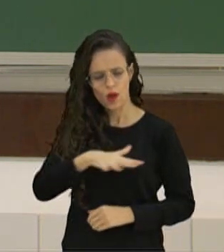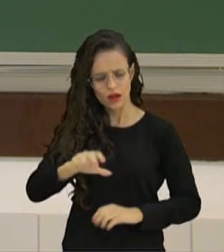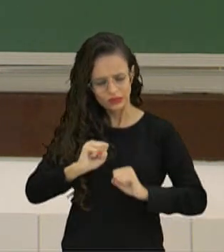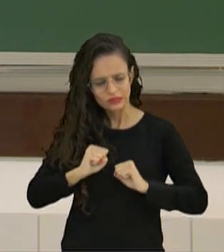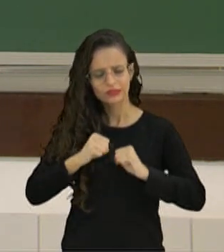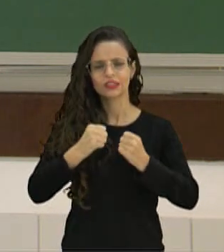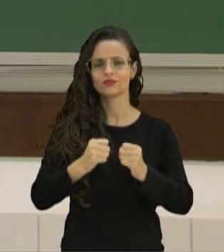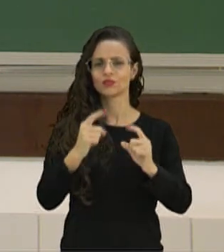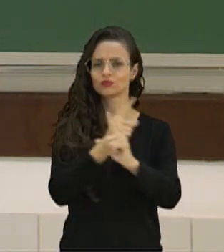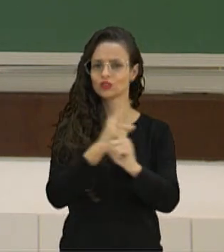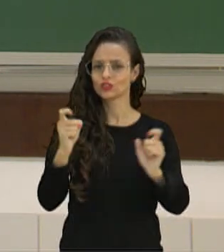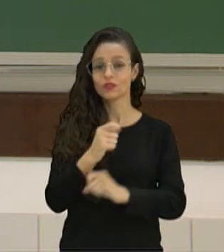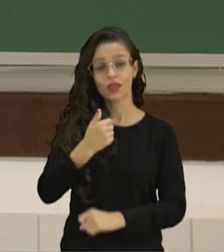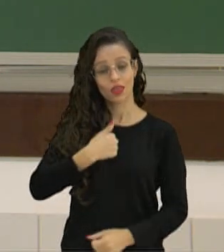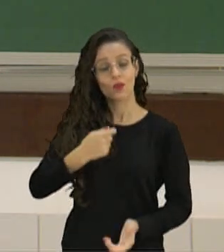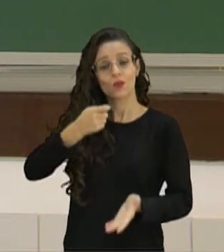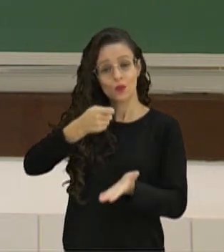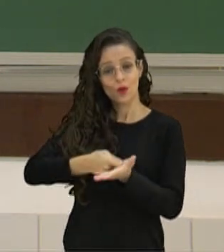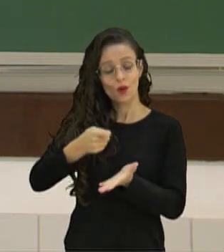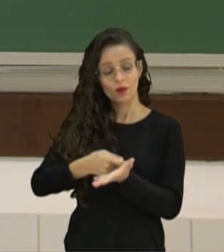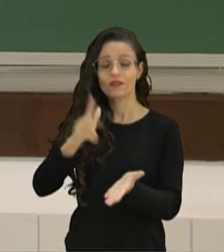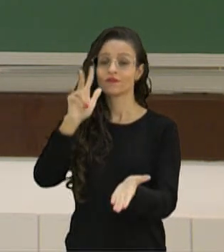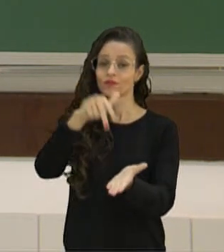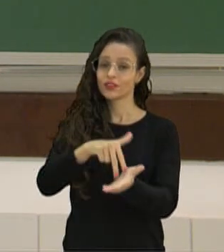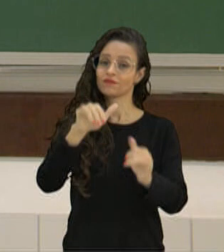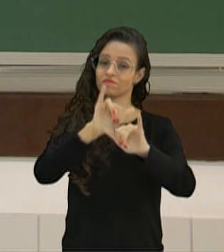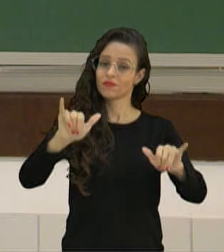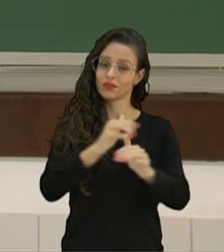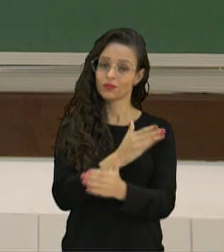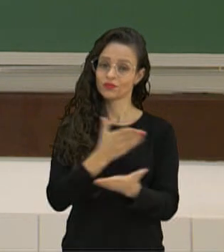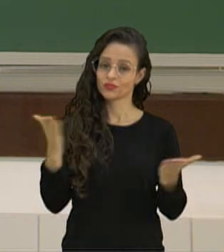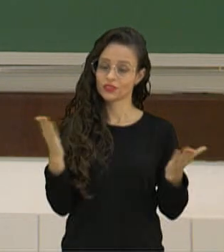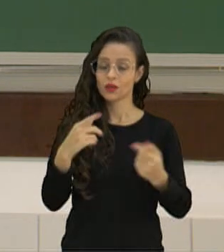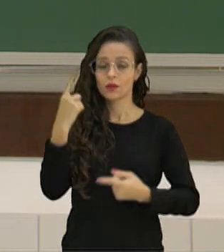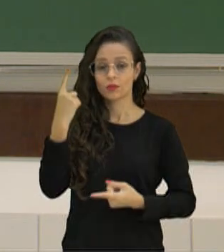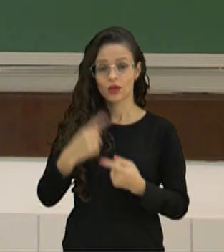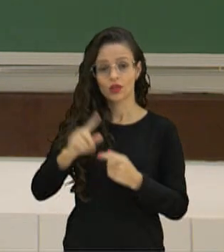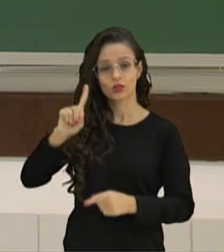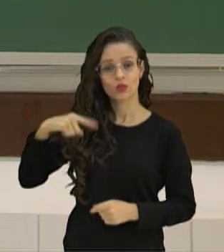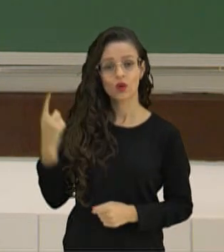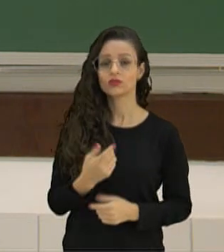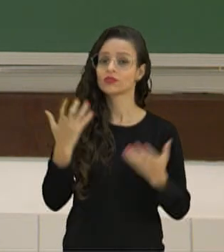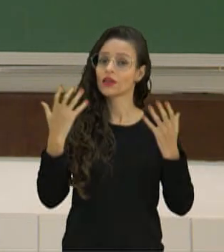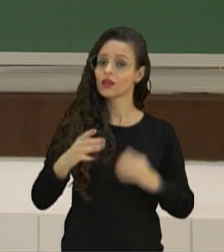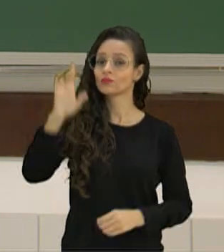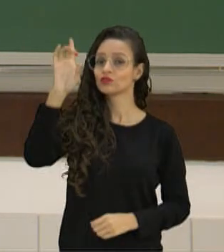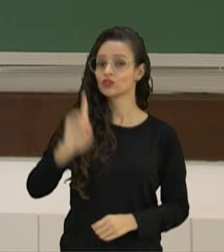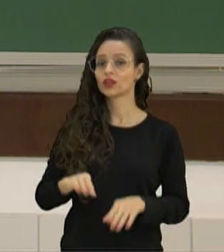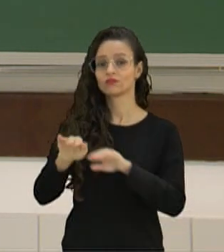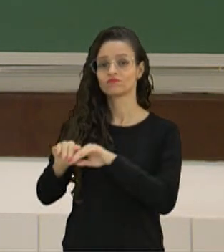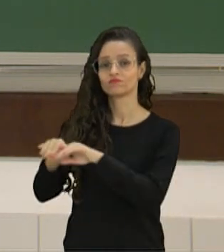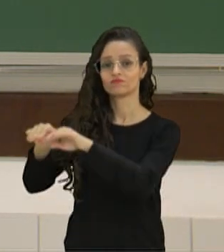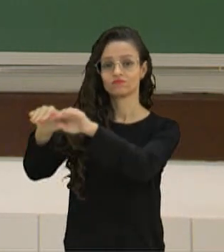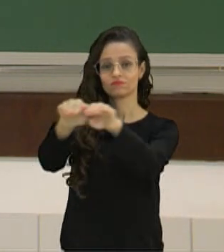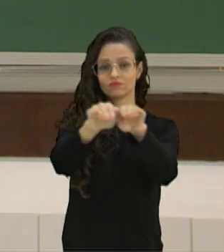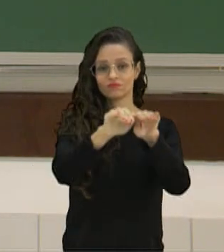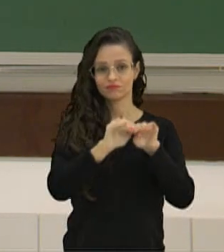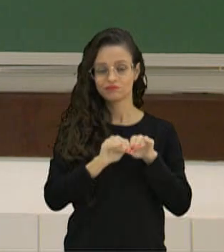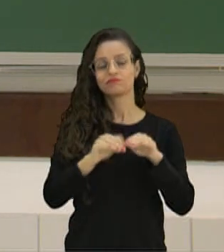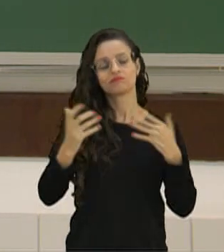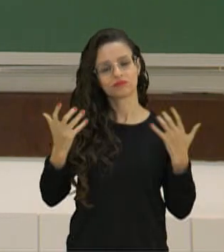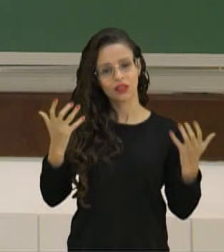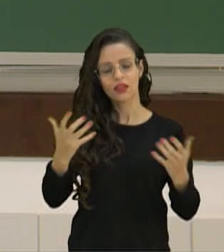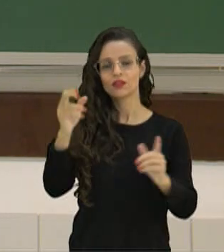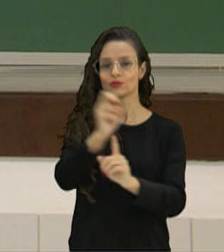científica, eu tenho por obrigação vir aqui e falar, porque nós queremos direitos iguais, Nós queremos